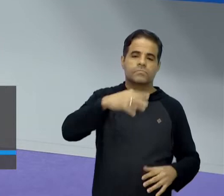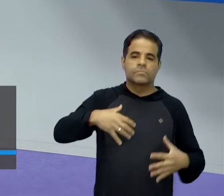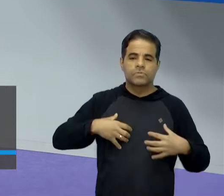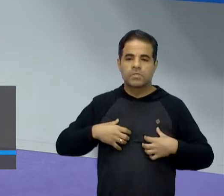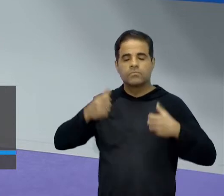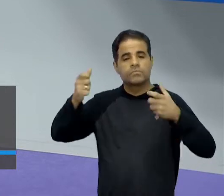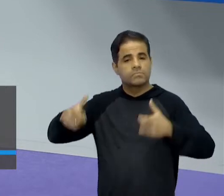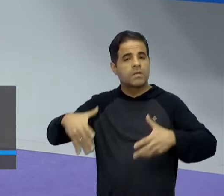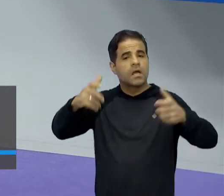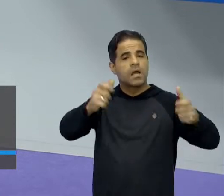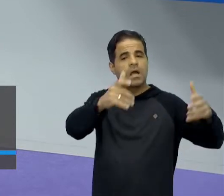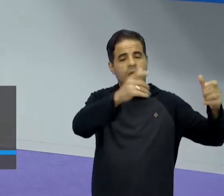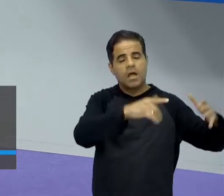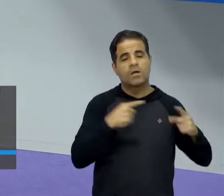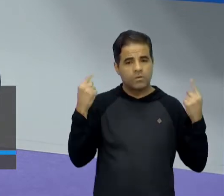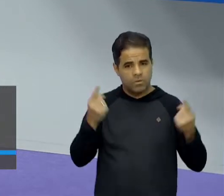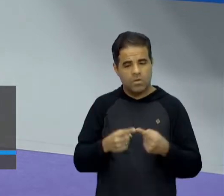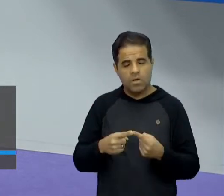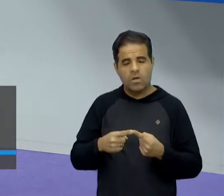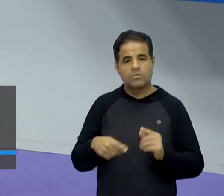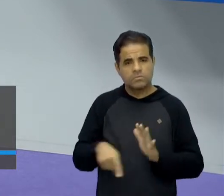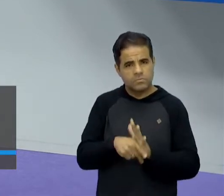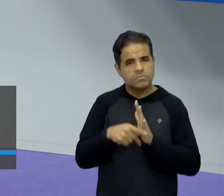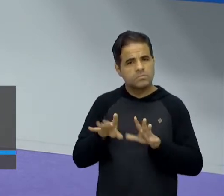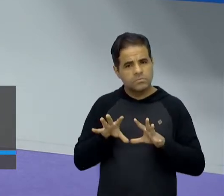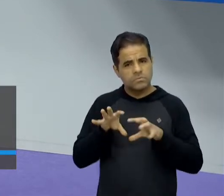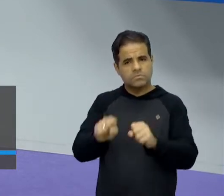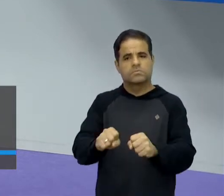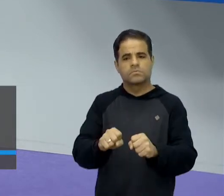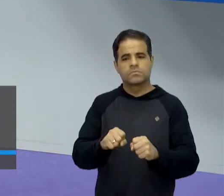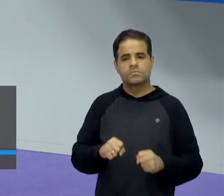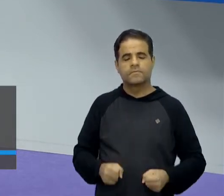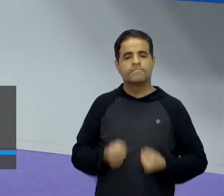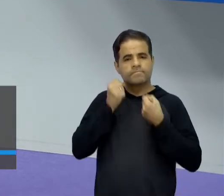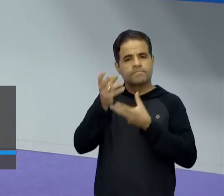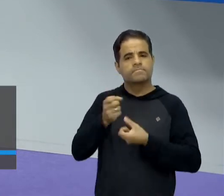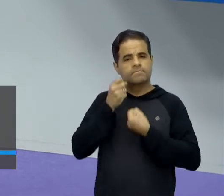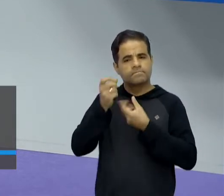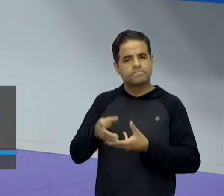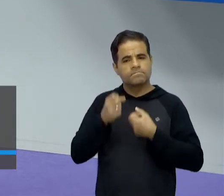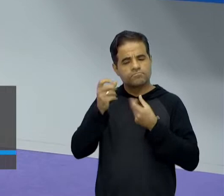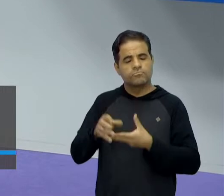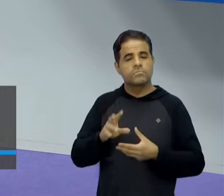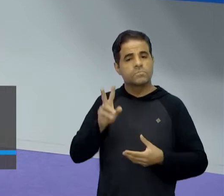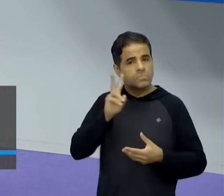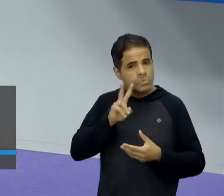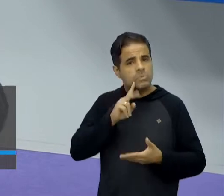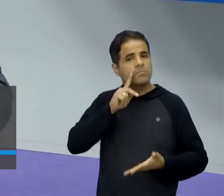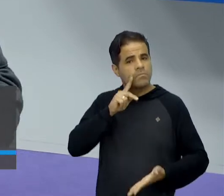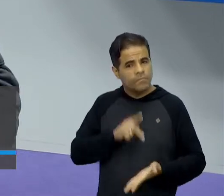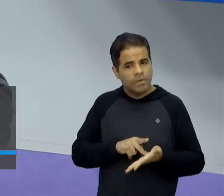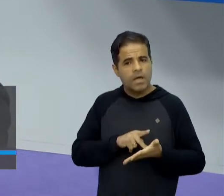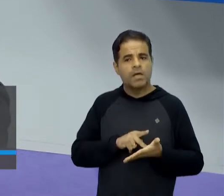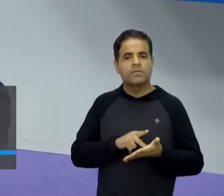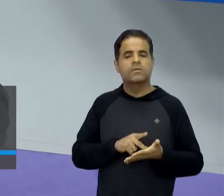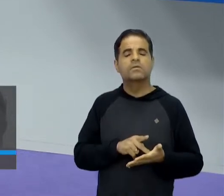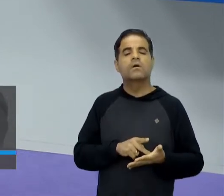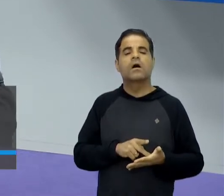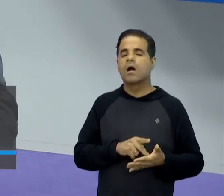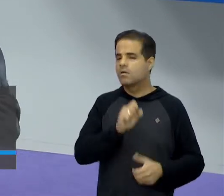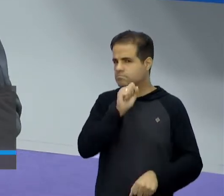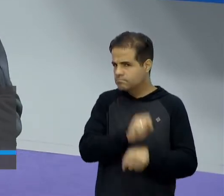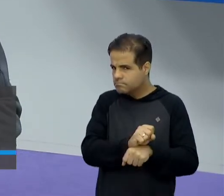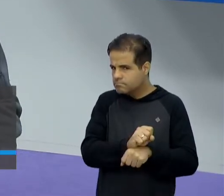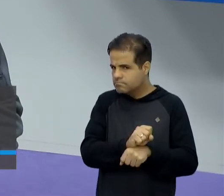jeito. De modo que a gente se apropria da informação e de um fato a partir, notem bem o que eu